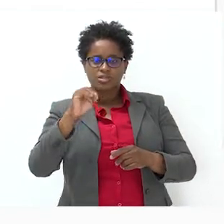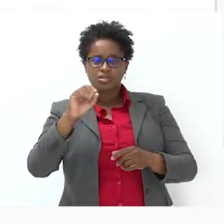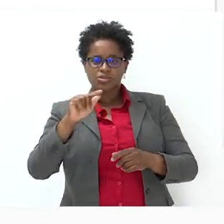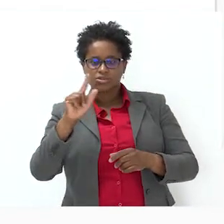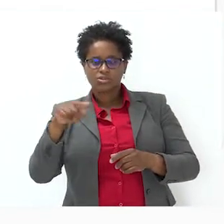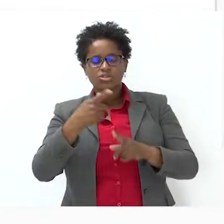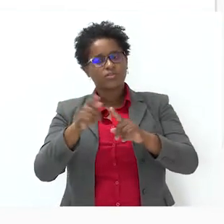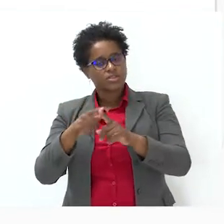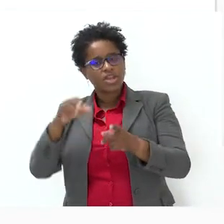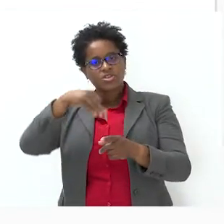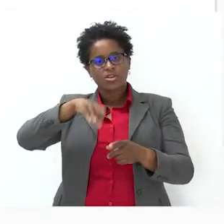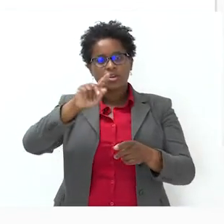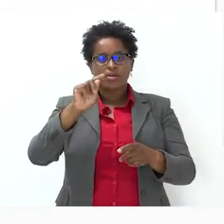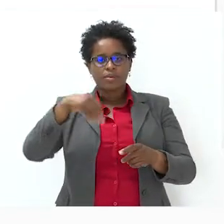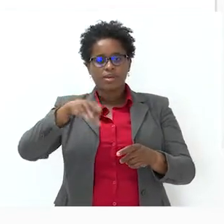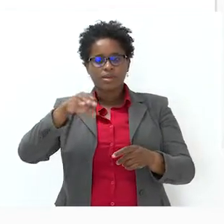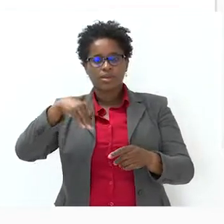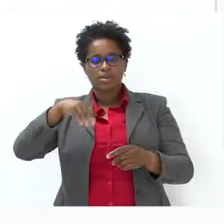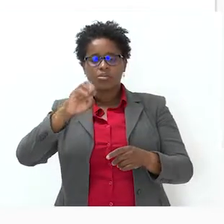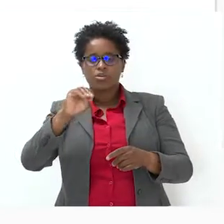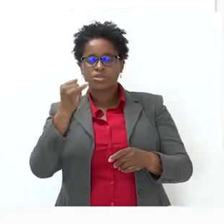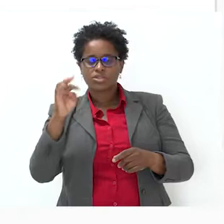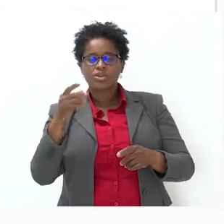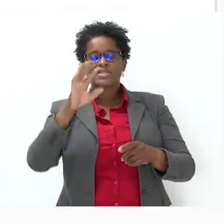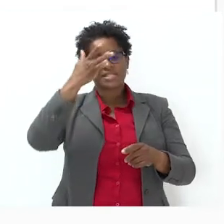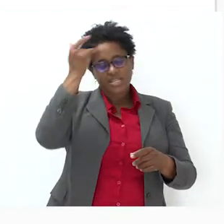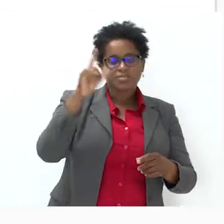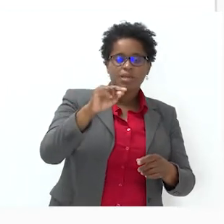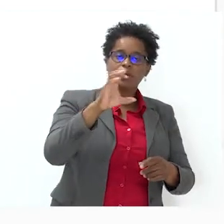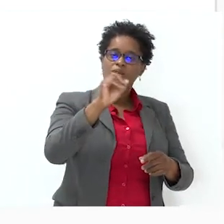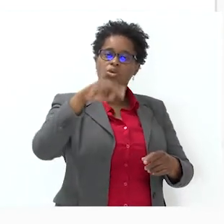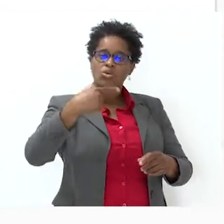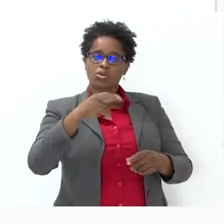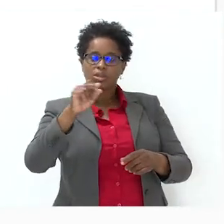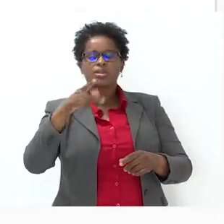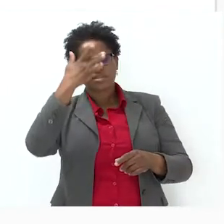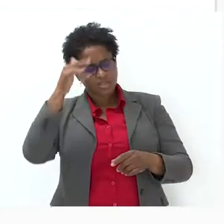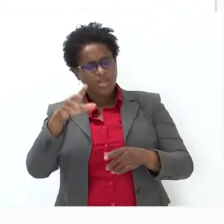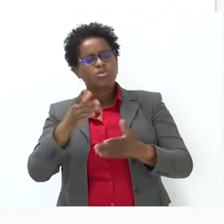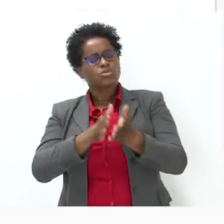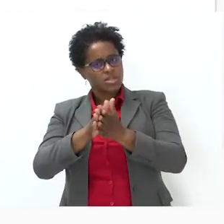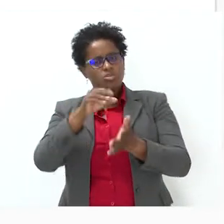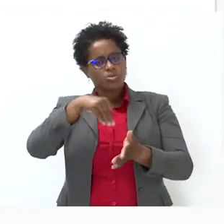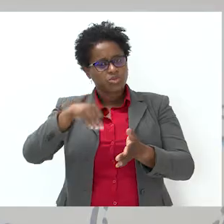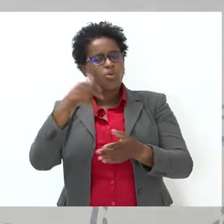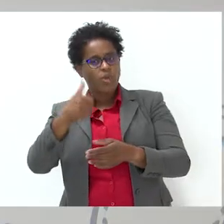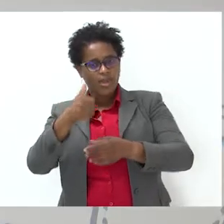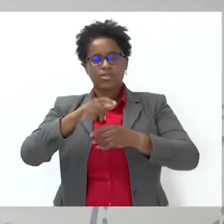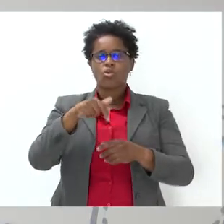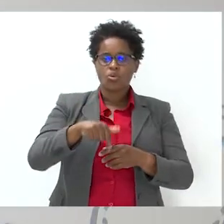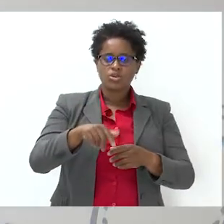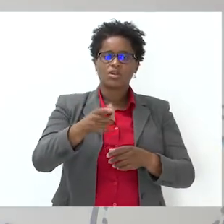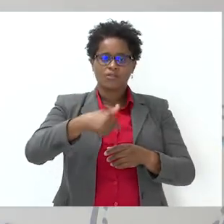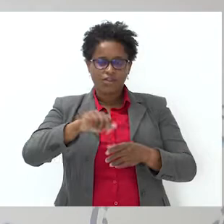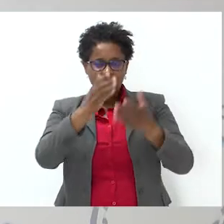diferenciar preposições simples das contraídas e saber utilizar as preposições de forma correta. Então,